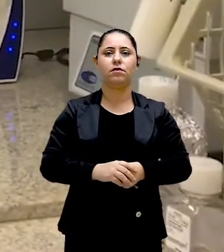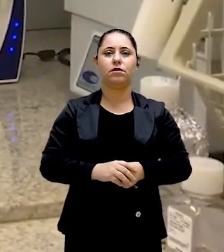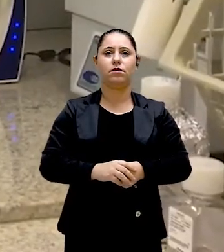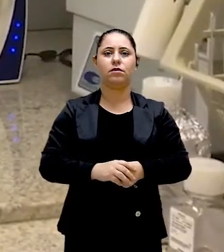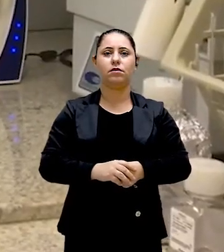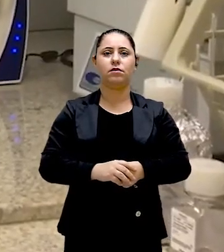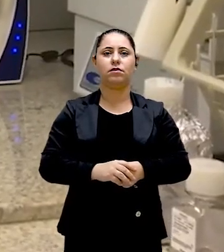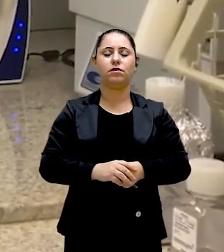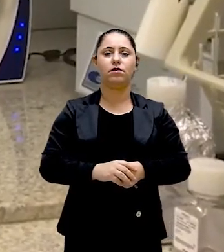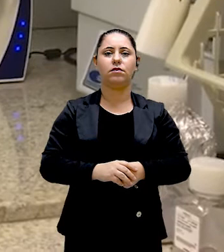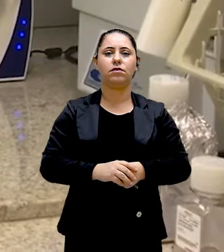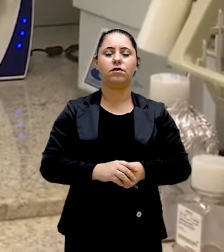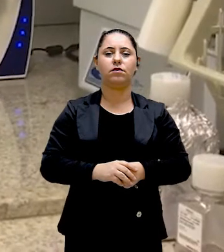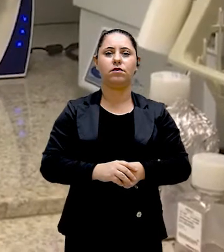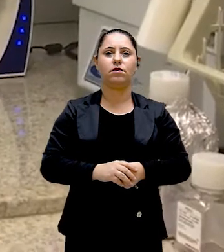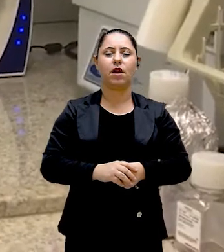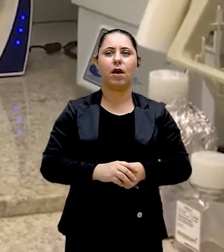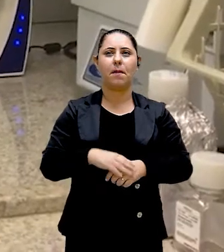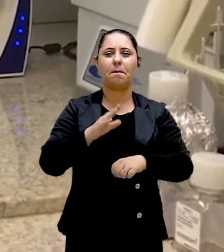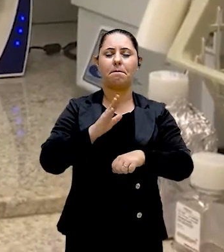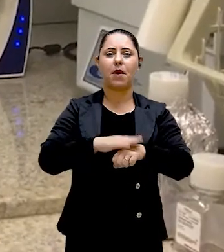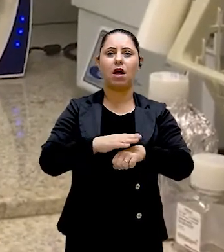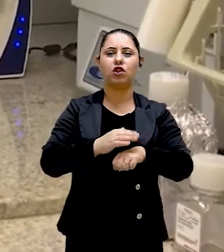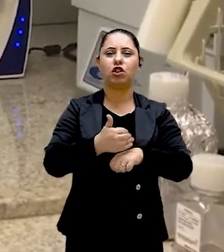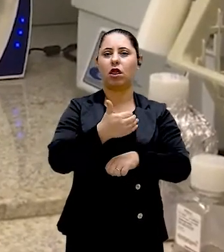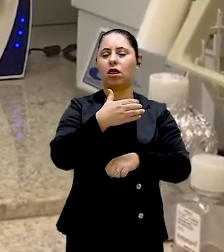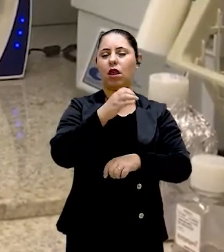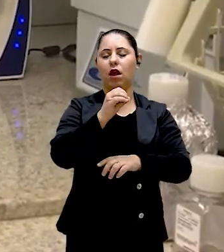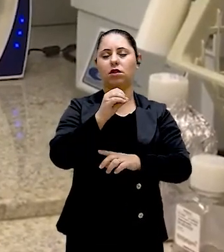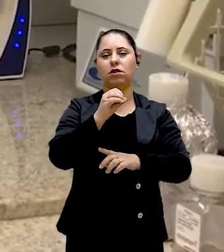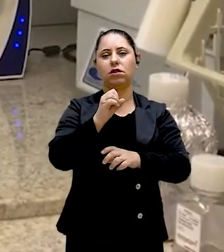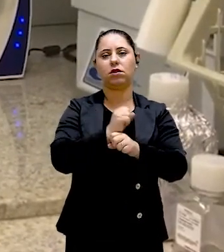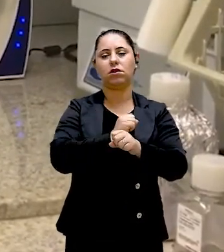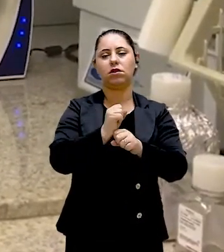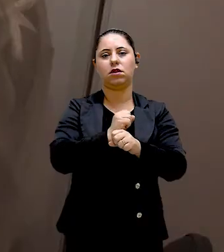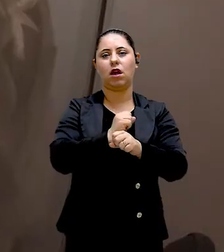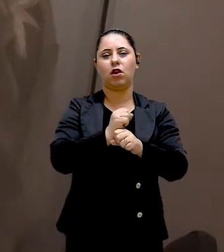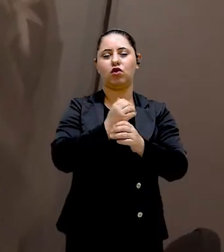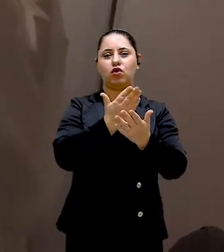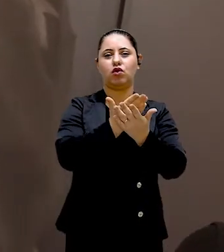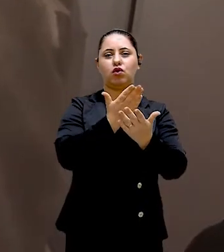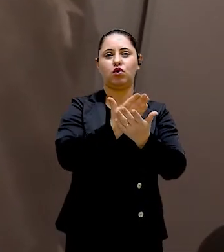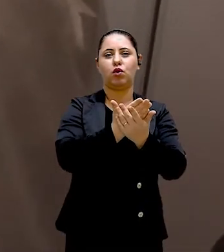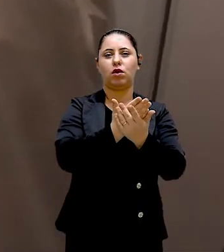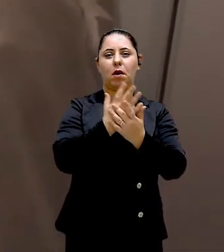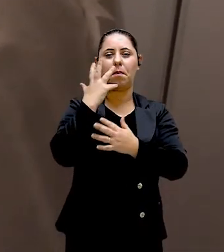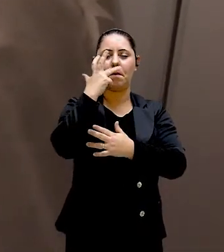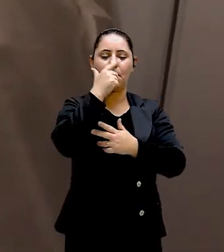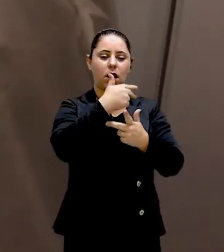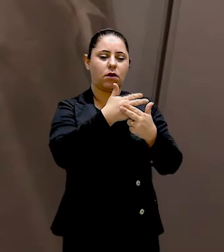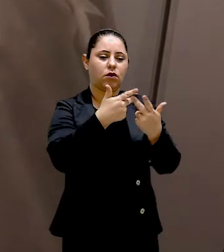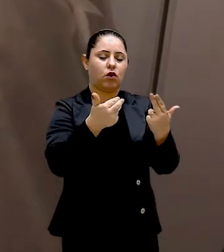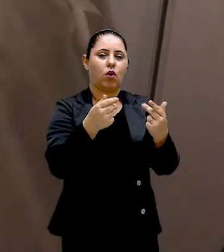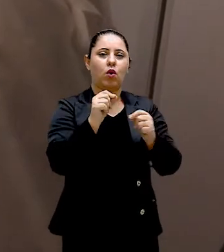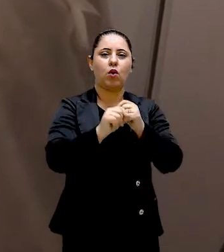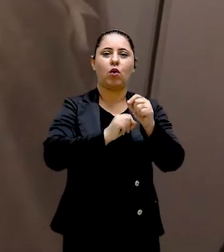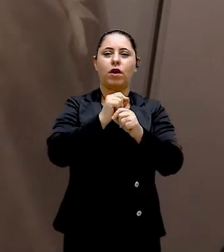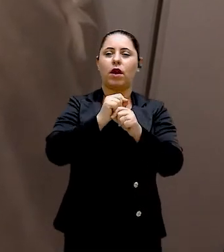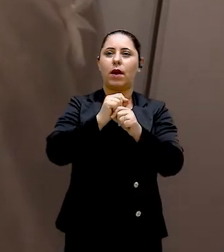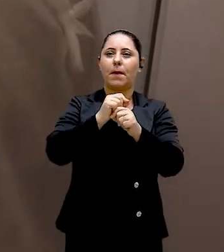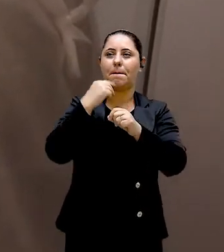Há mais de uma década, a Lorena estuda produtos de beleza. Seu foco maior é a produção de filtro solar. Ela